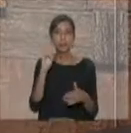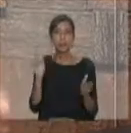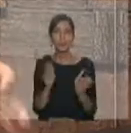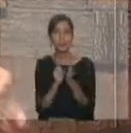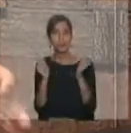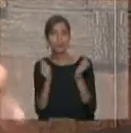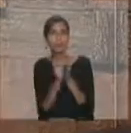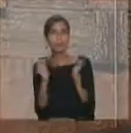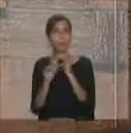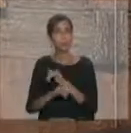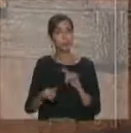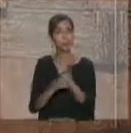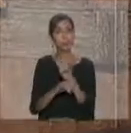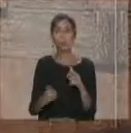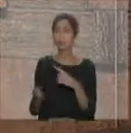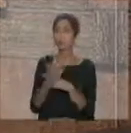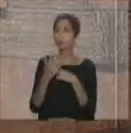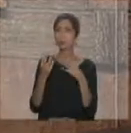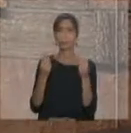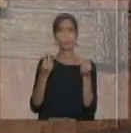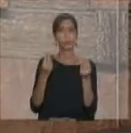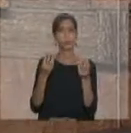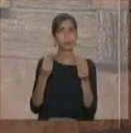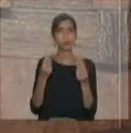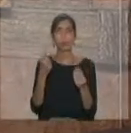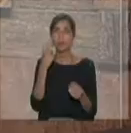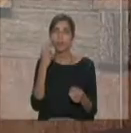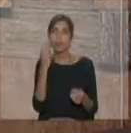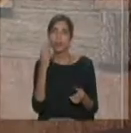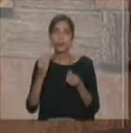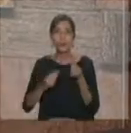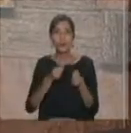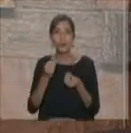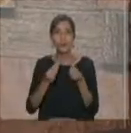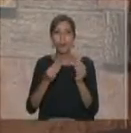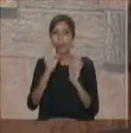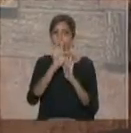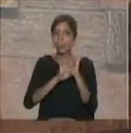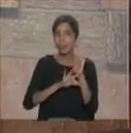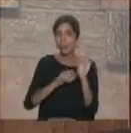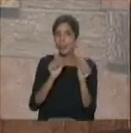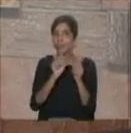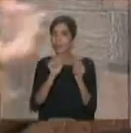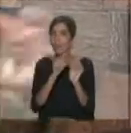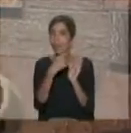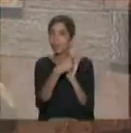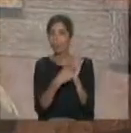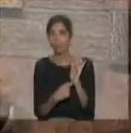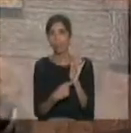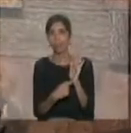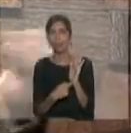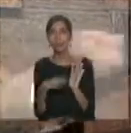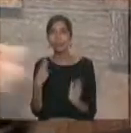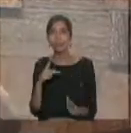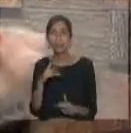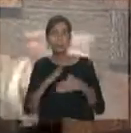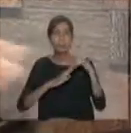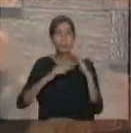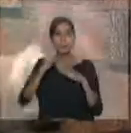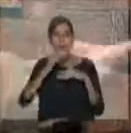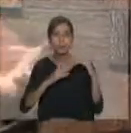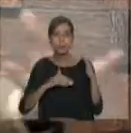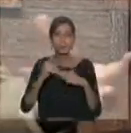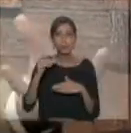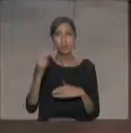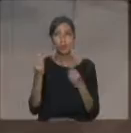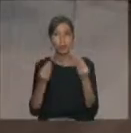jornalismo e da publicidade contribuíram muito na formação do meu texto. Né? As técnicas, alinhando uma